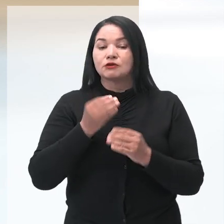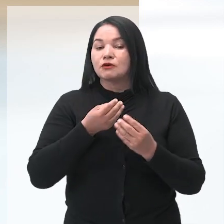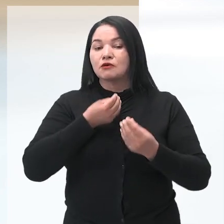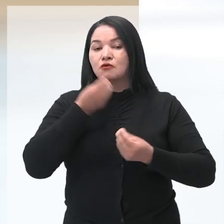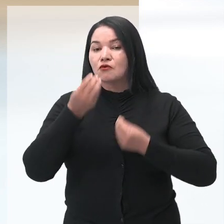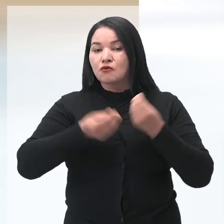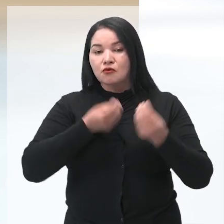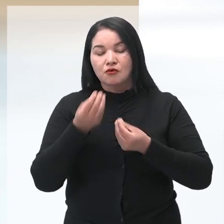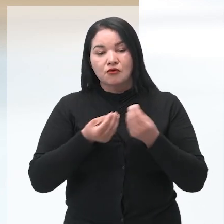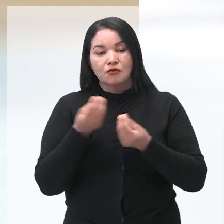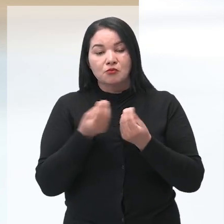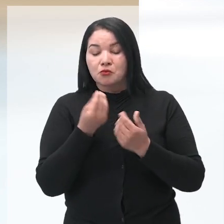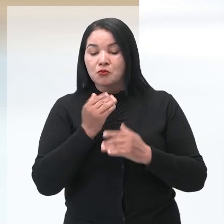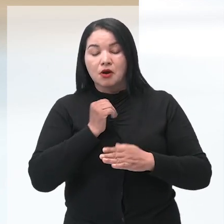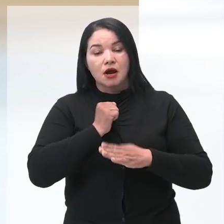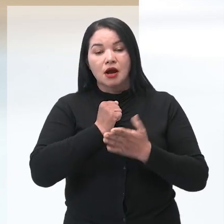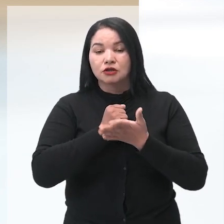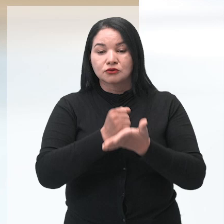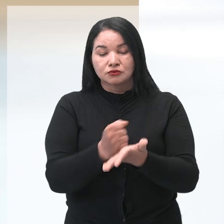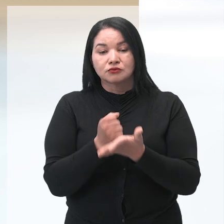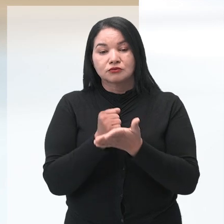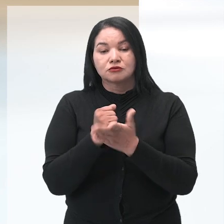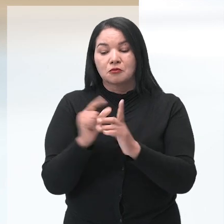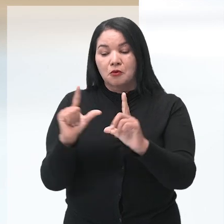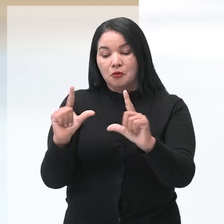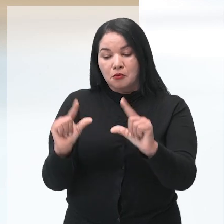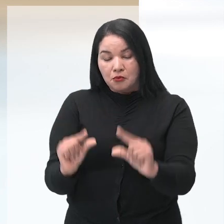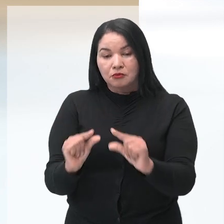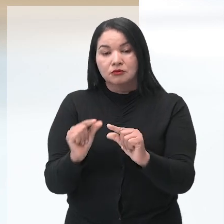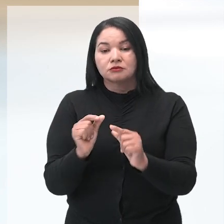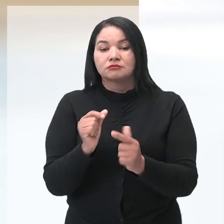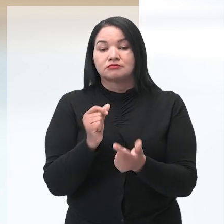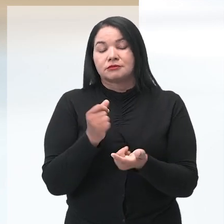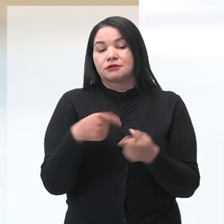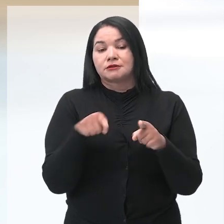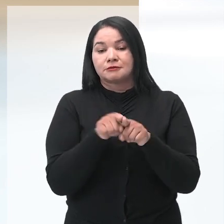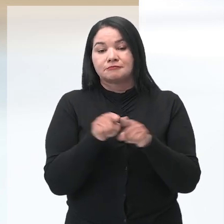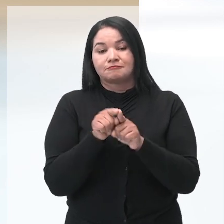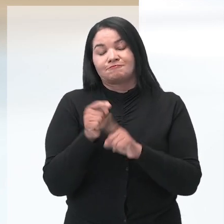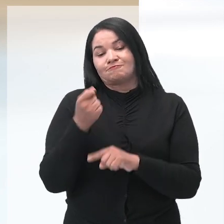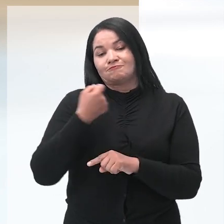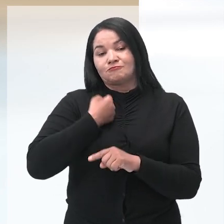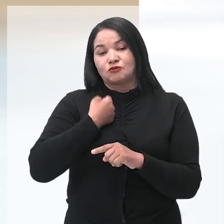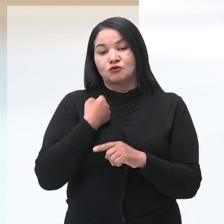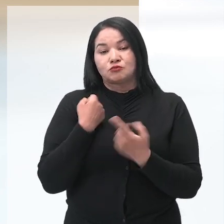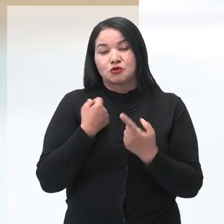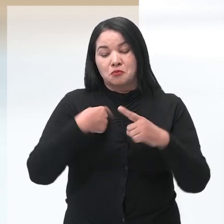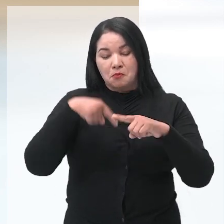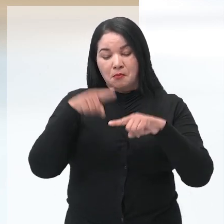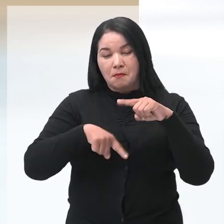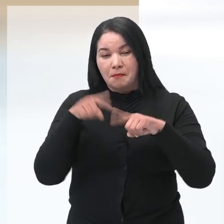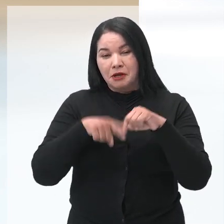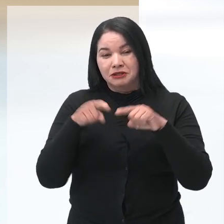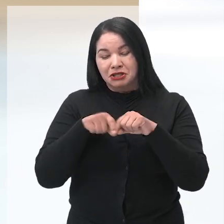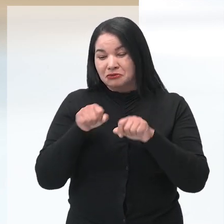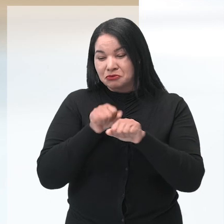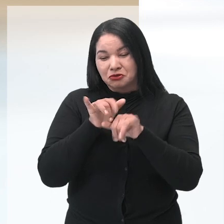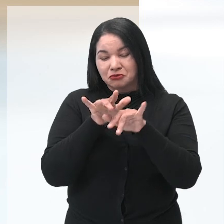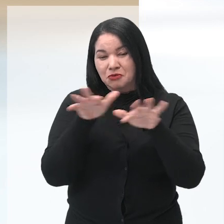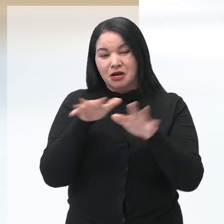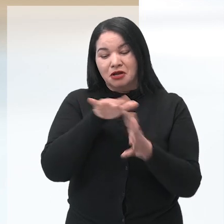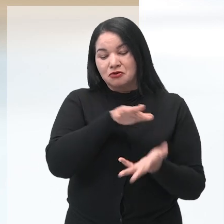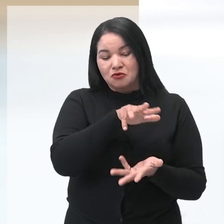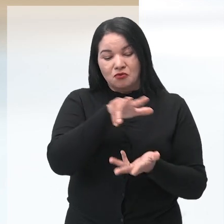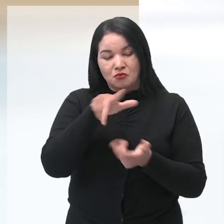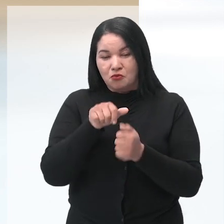podemos reduzir o número exacerbado de resíduos que existem, né, no mundo como